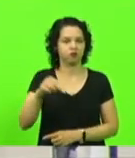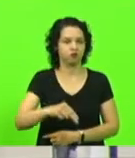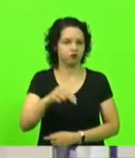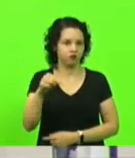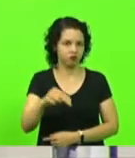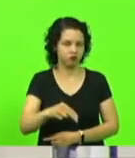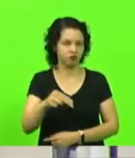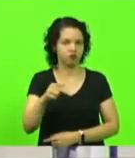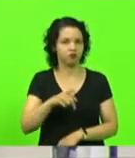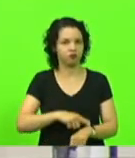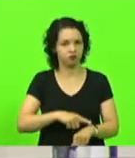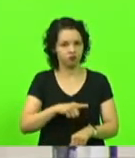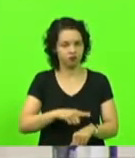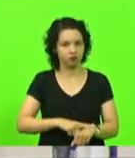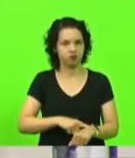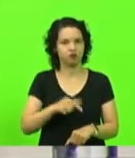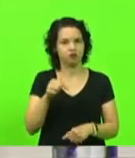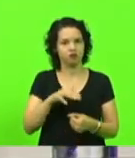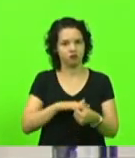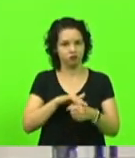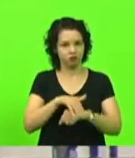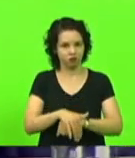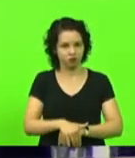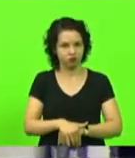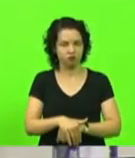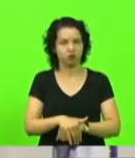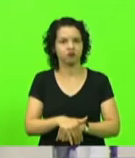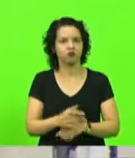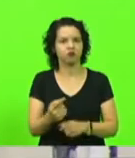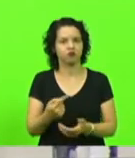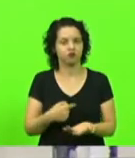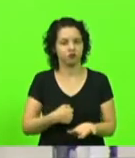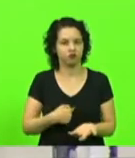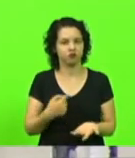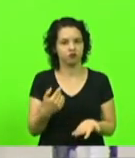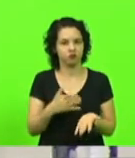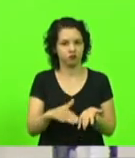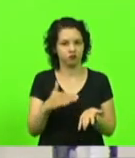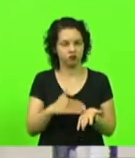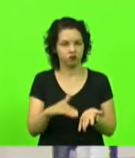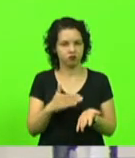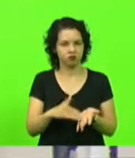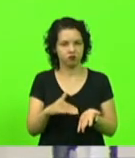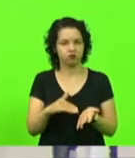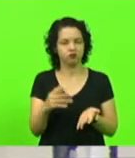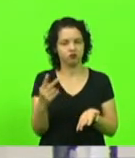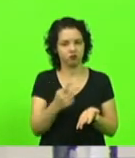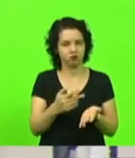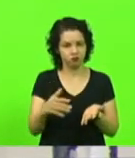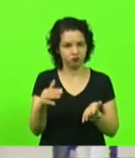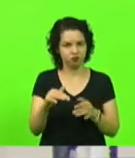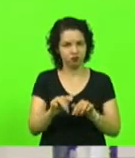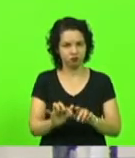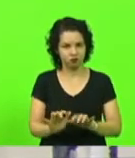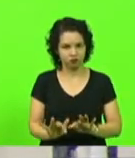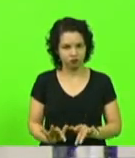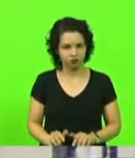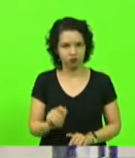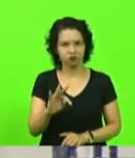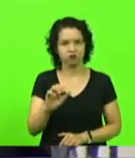às 19 horas. E para constar, segundo o secretário, lavrou a presente ata.